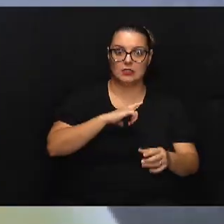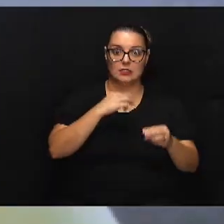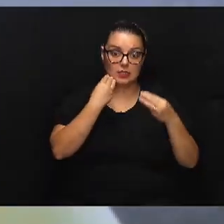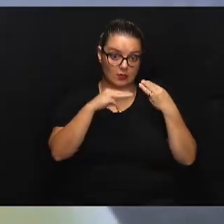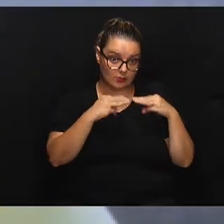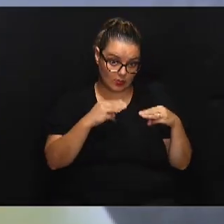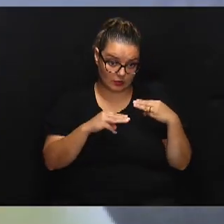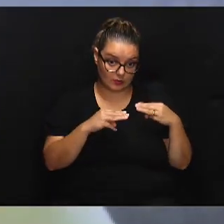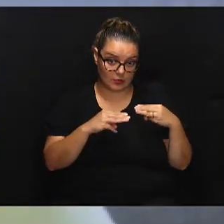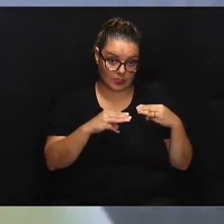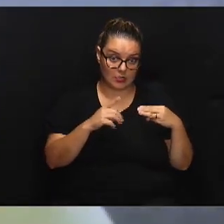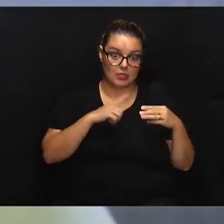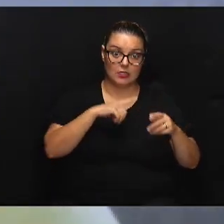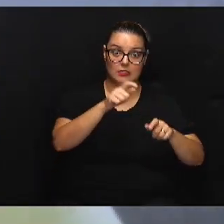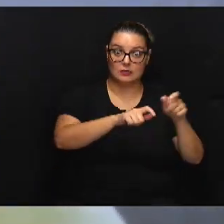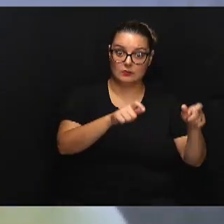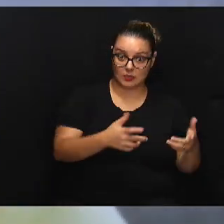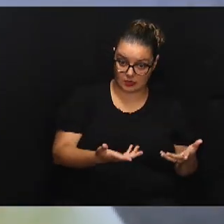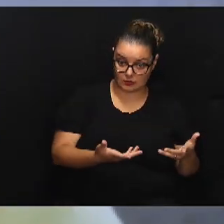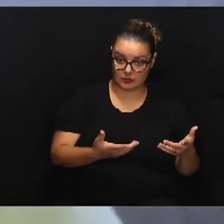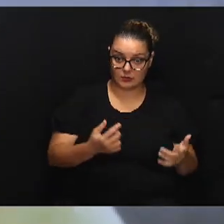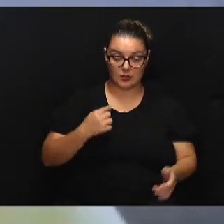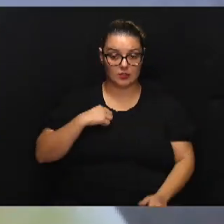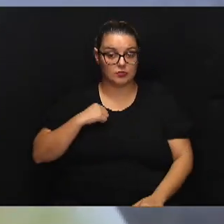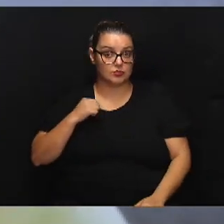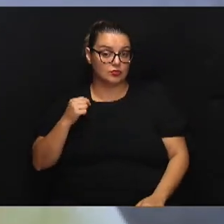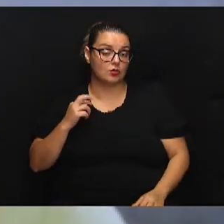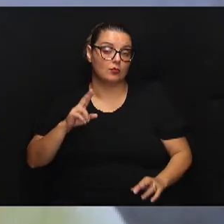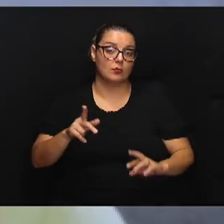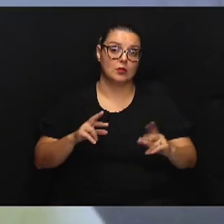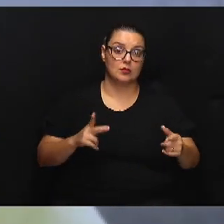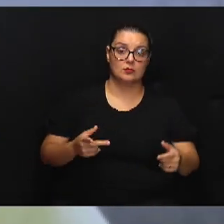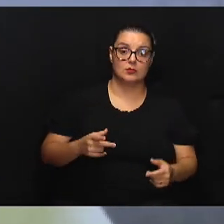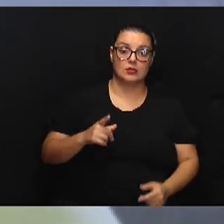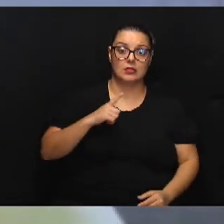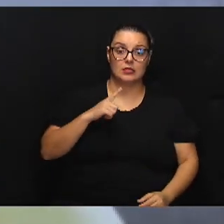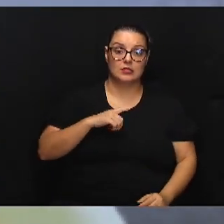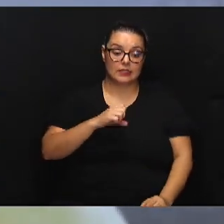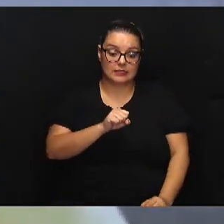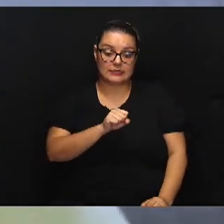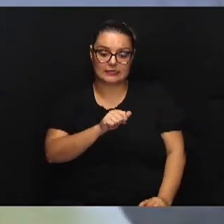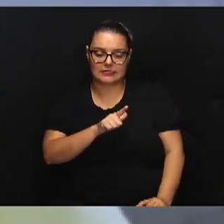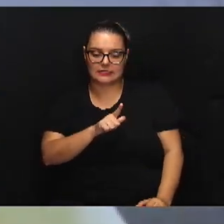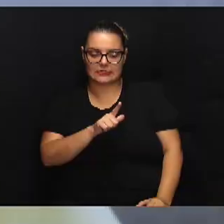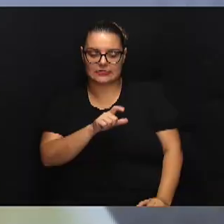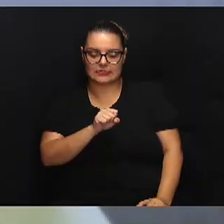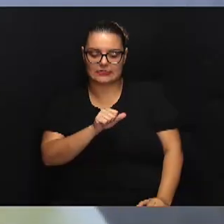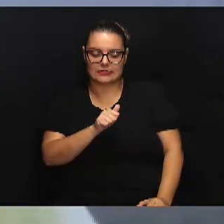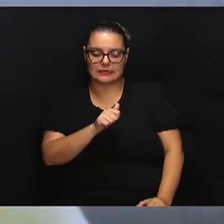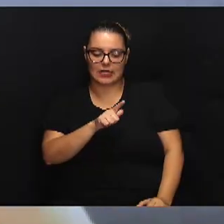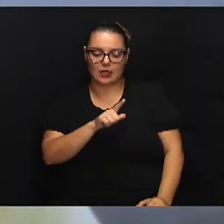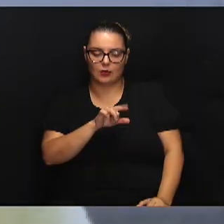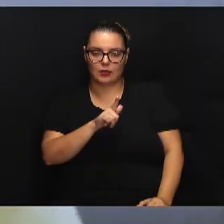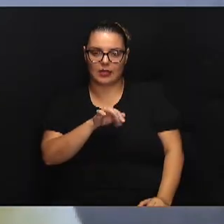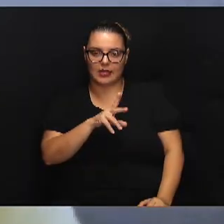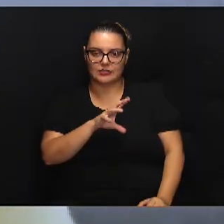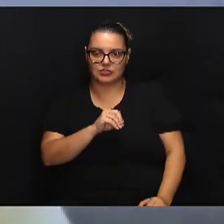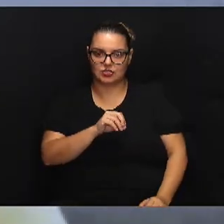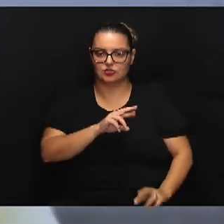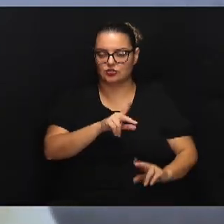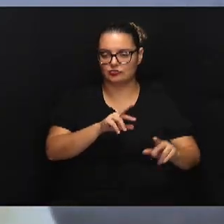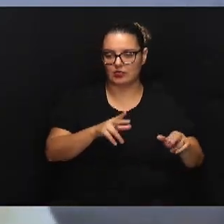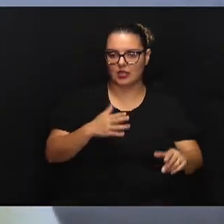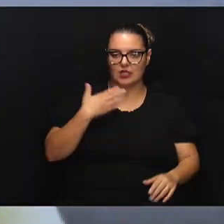música, tem pessoas que vão de roupas diferentes, tem salgadinhos diferentes, tem doces diferentes, não